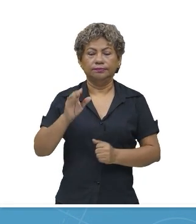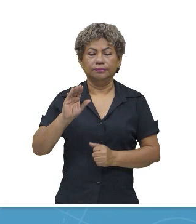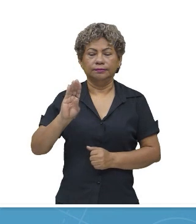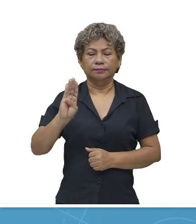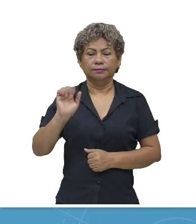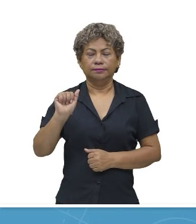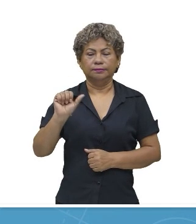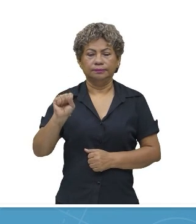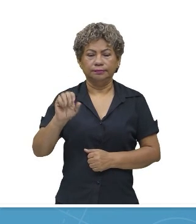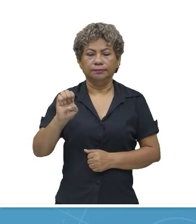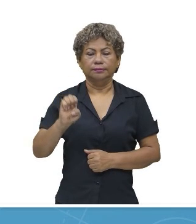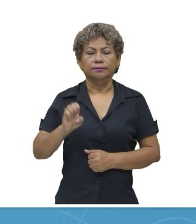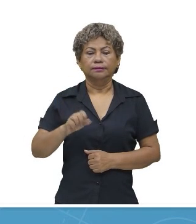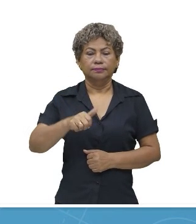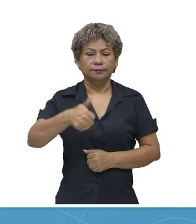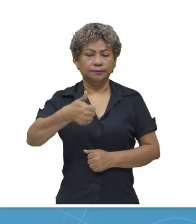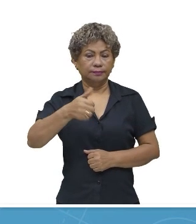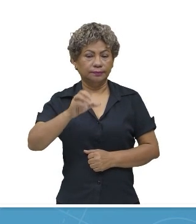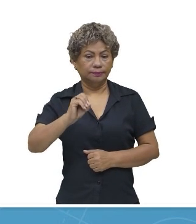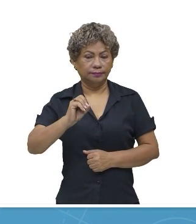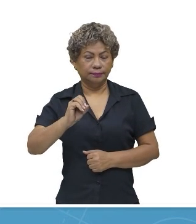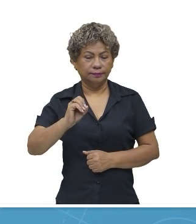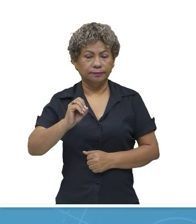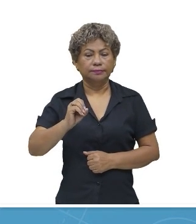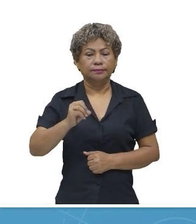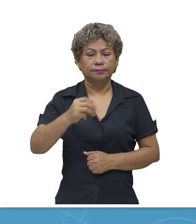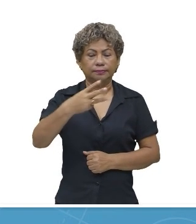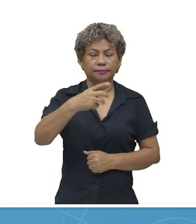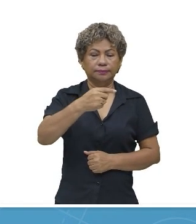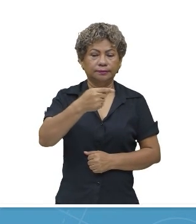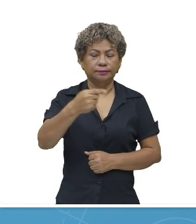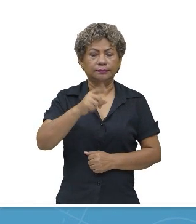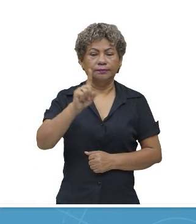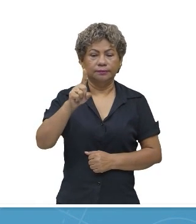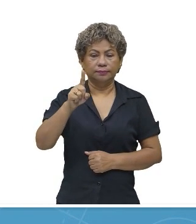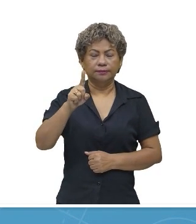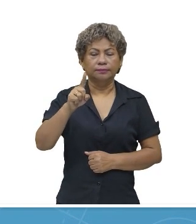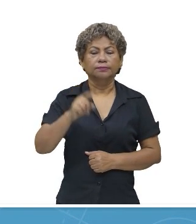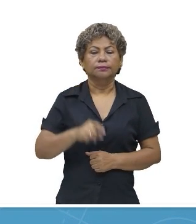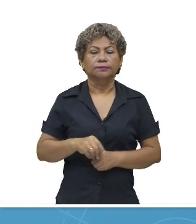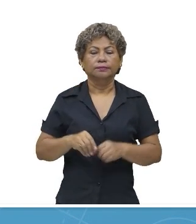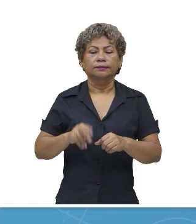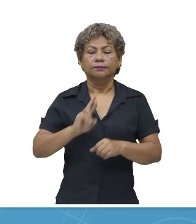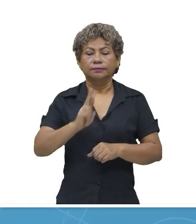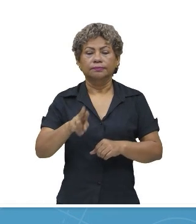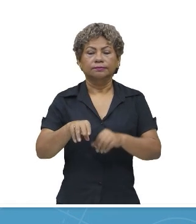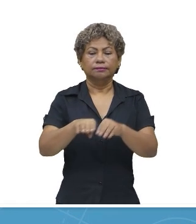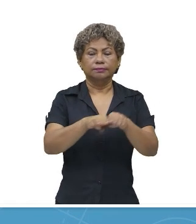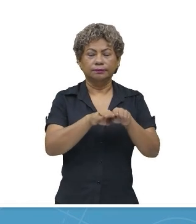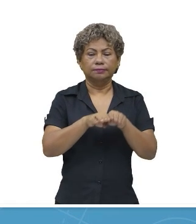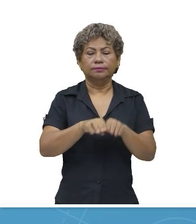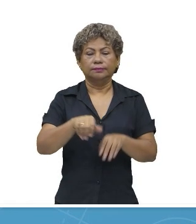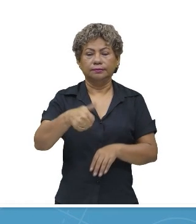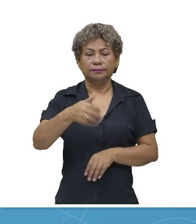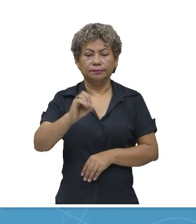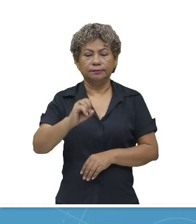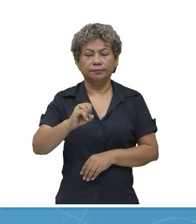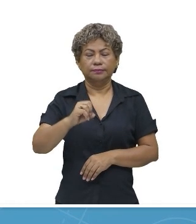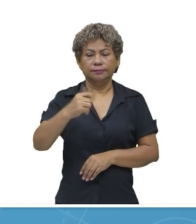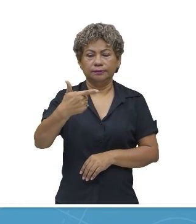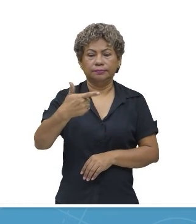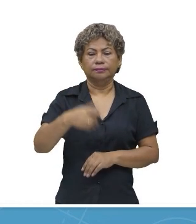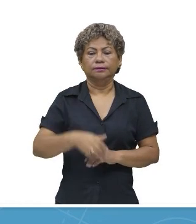menos 1. 3 menos 1 é 2, então a gente vai chegar no 10 elevado a 2, que é o mesmo resultado, olha